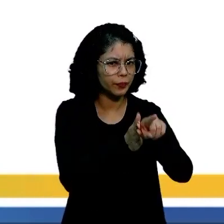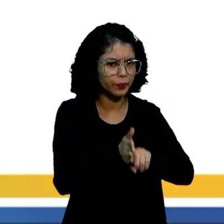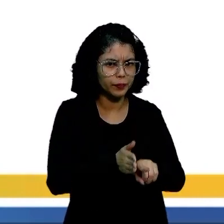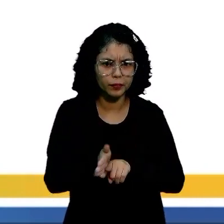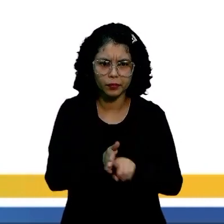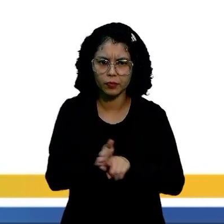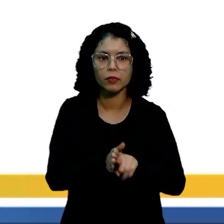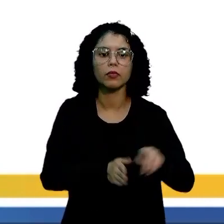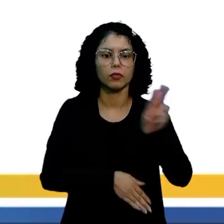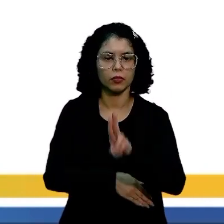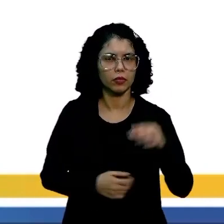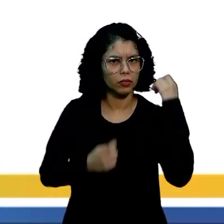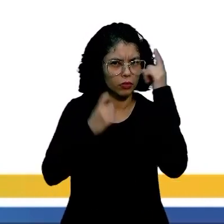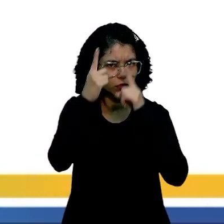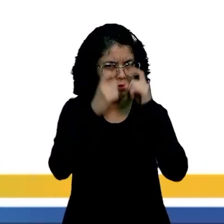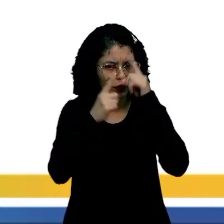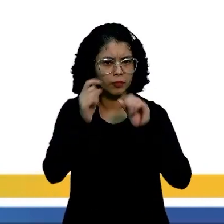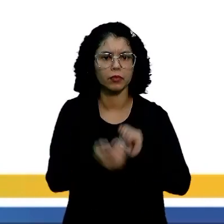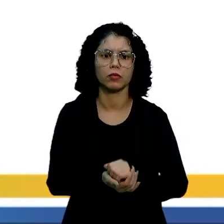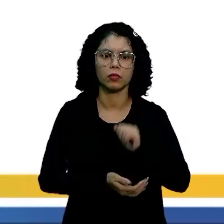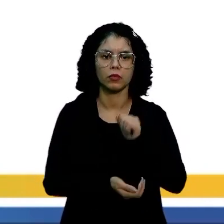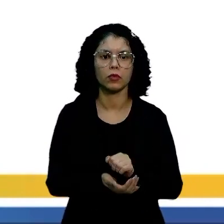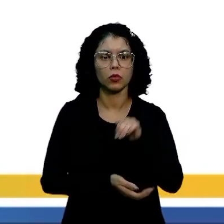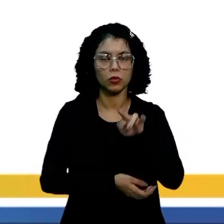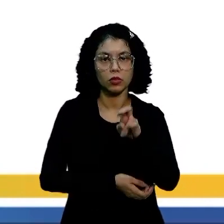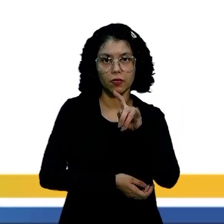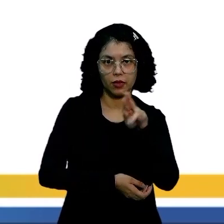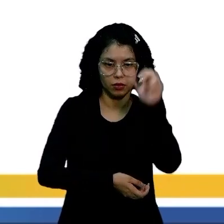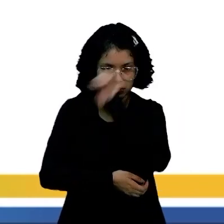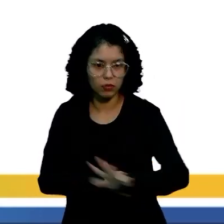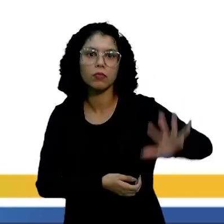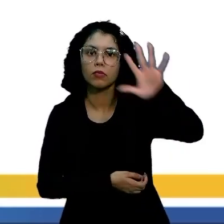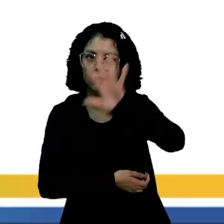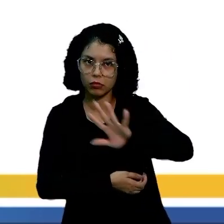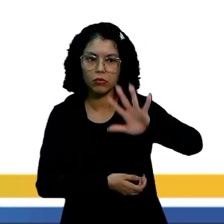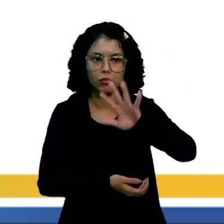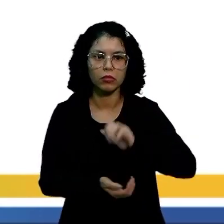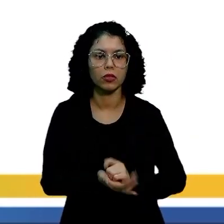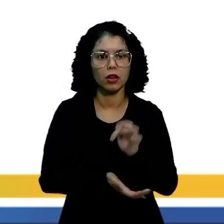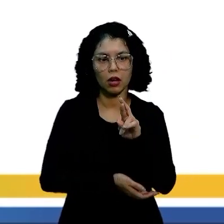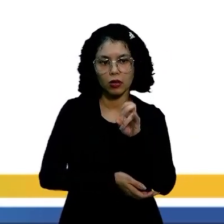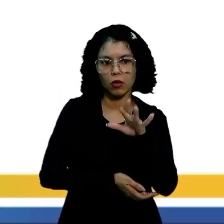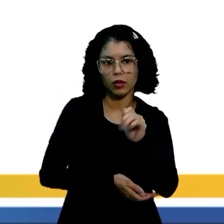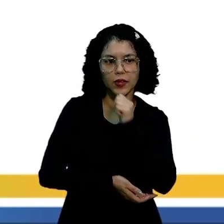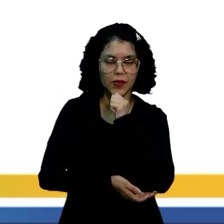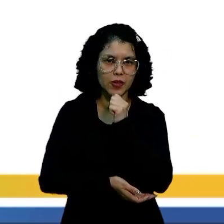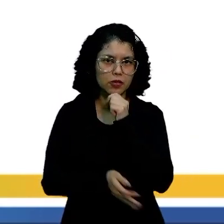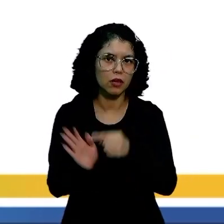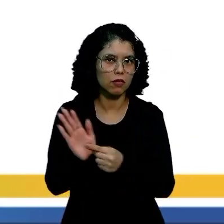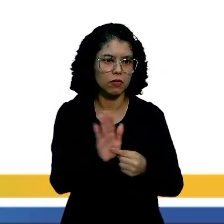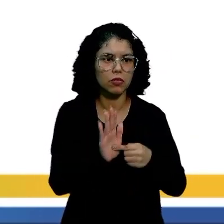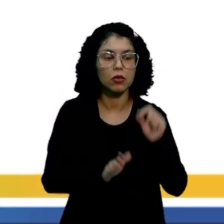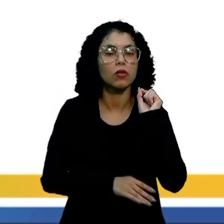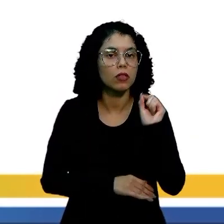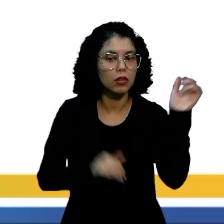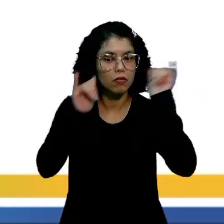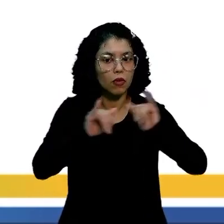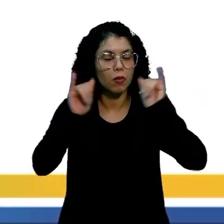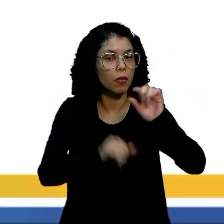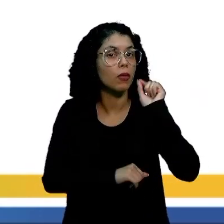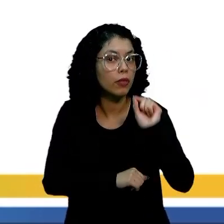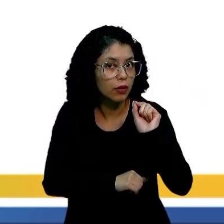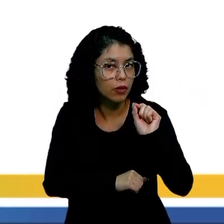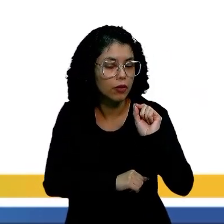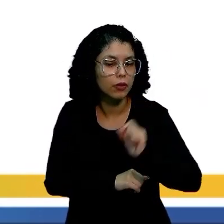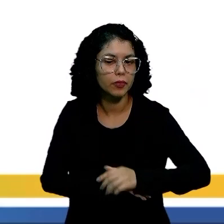às pesquisas, a utilização da expressão University Graduates evidencia a intenção de informar